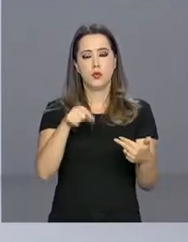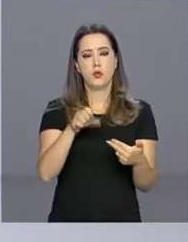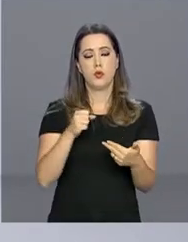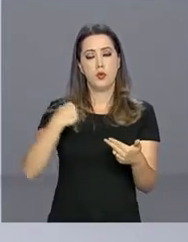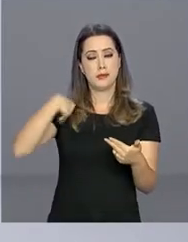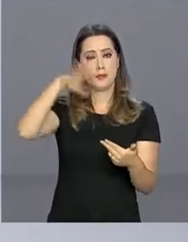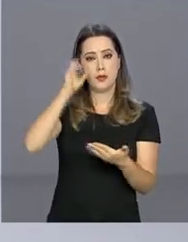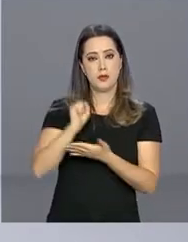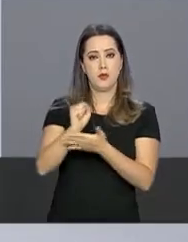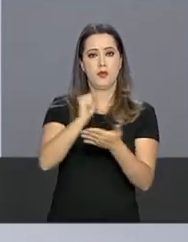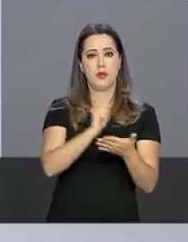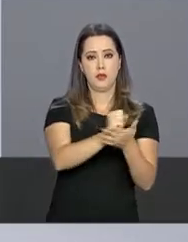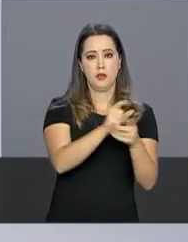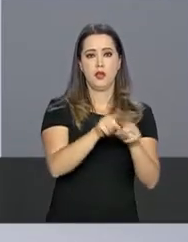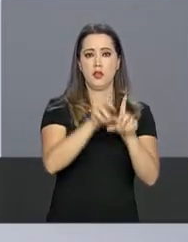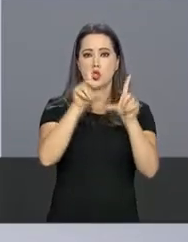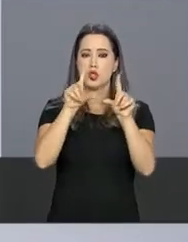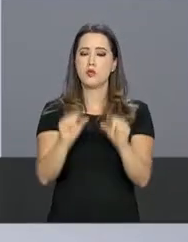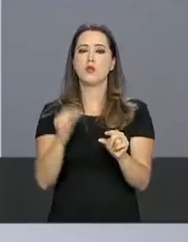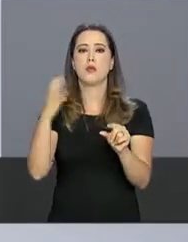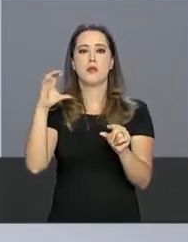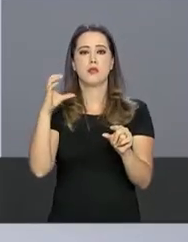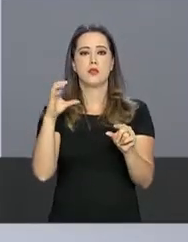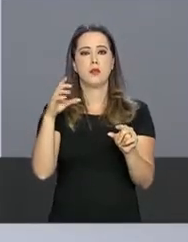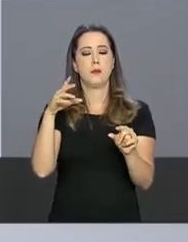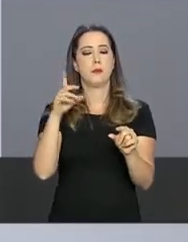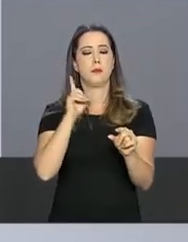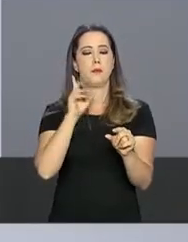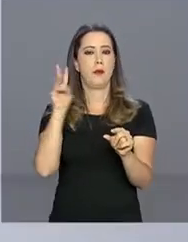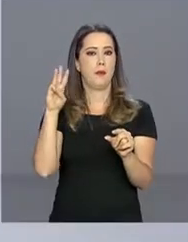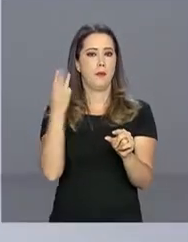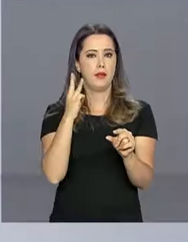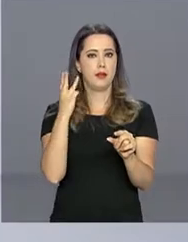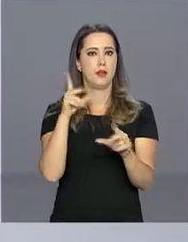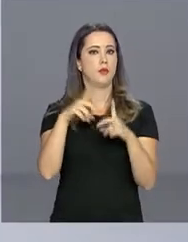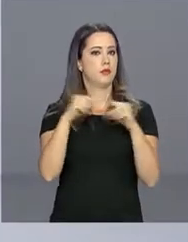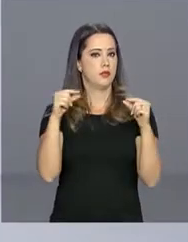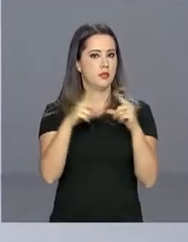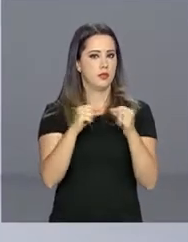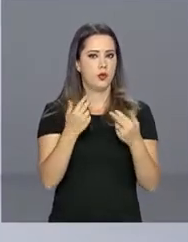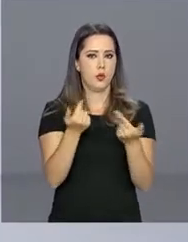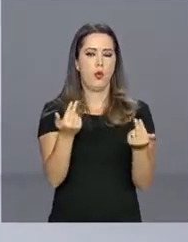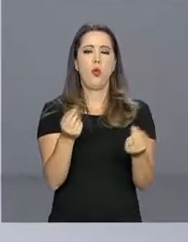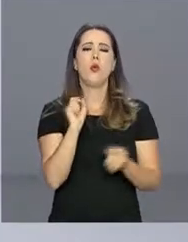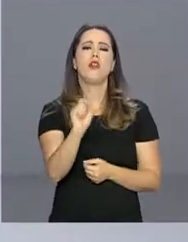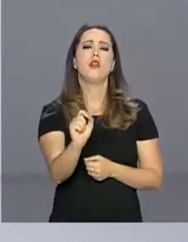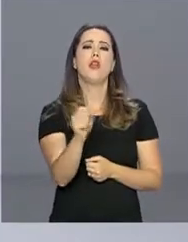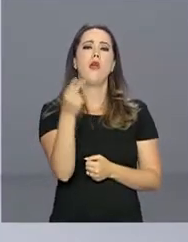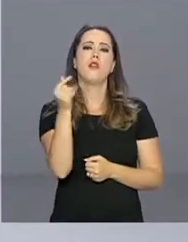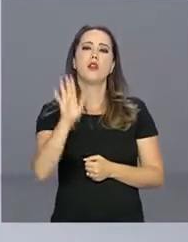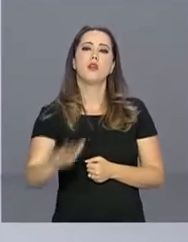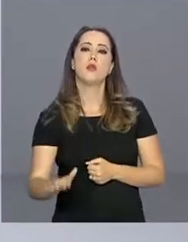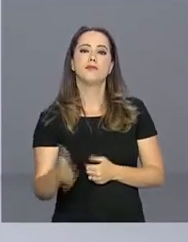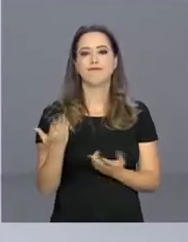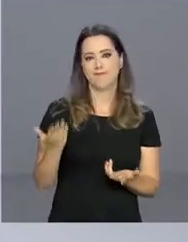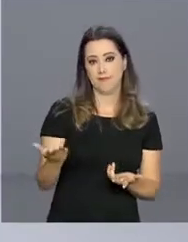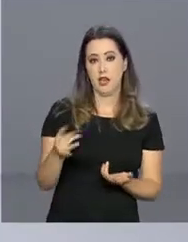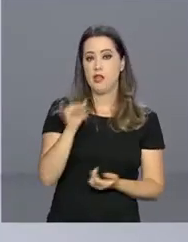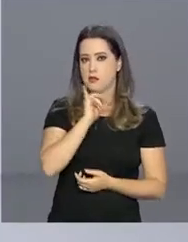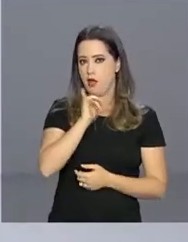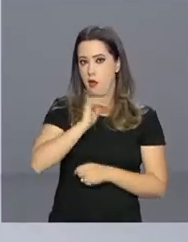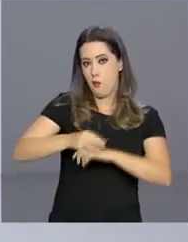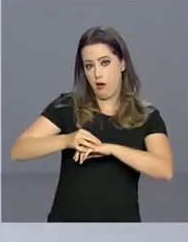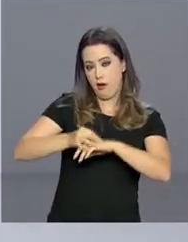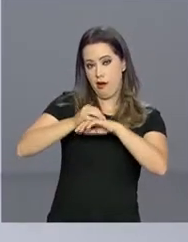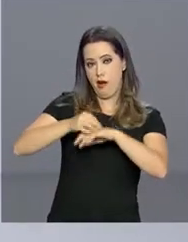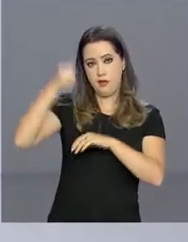principais quedas foram em Cuiabá, São Luís e Brasília. Entre os produtos que ficaram mais baratos, a carne bovina de primeira